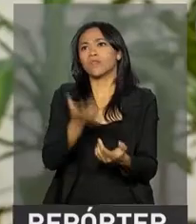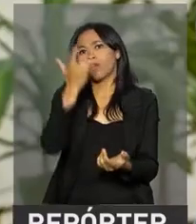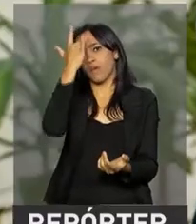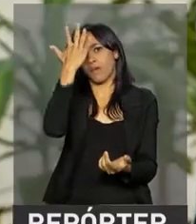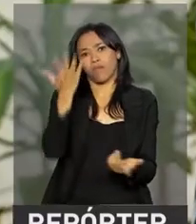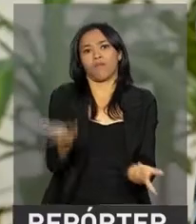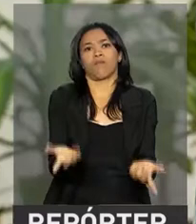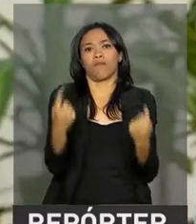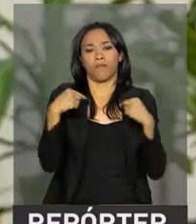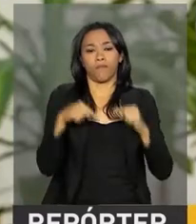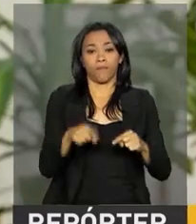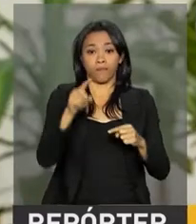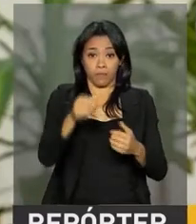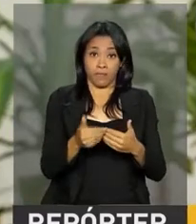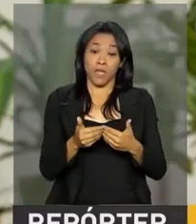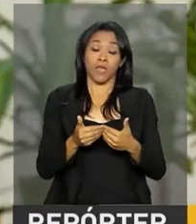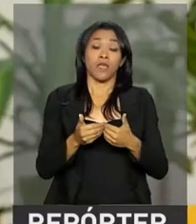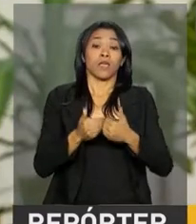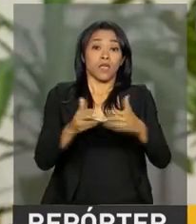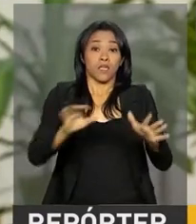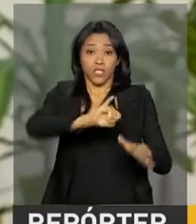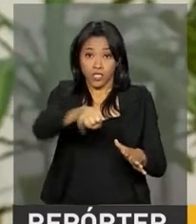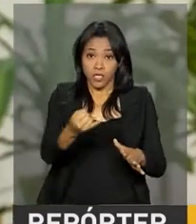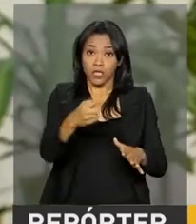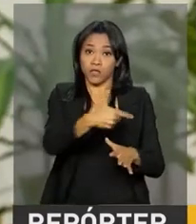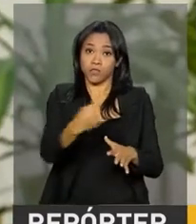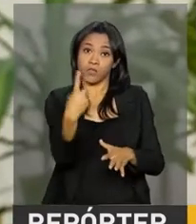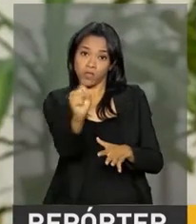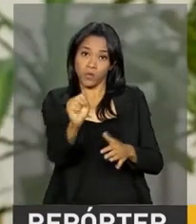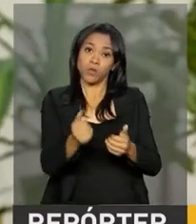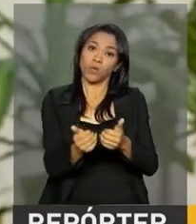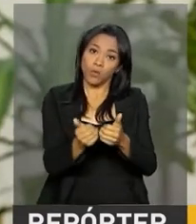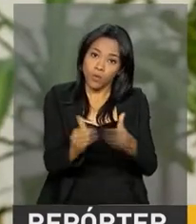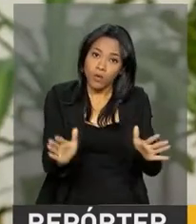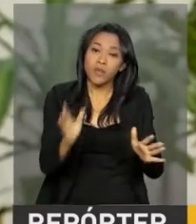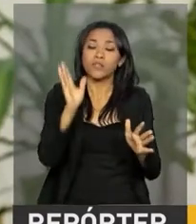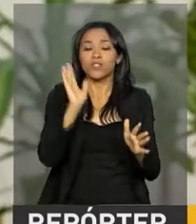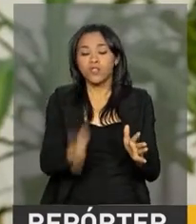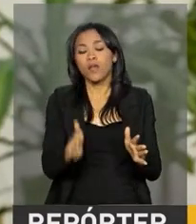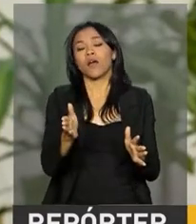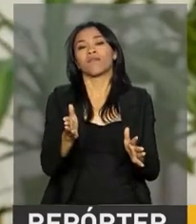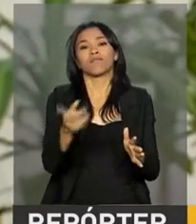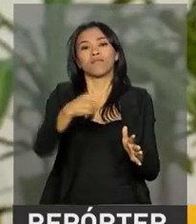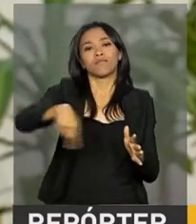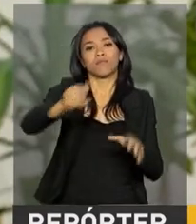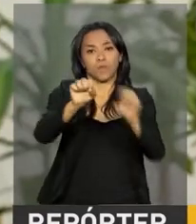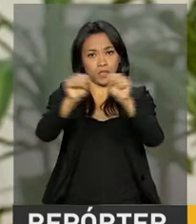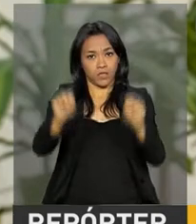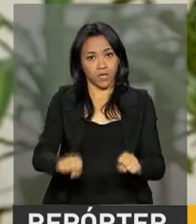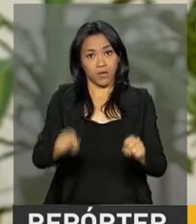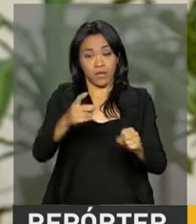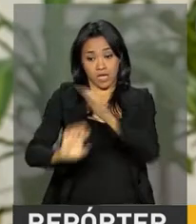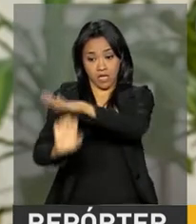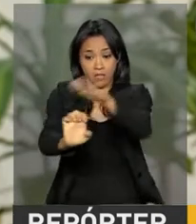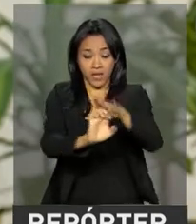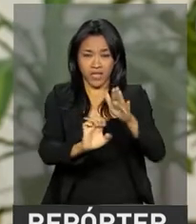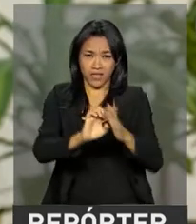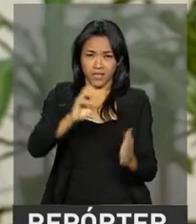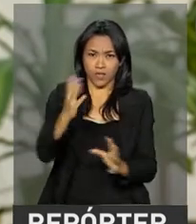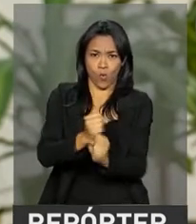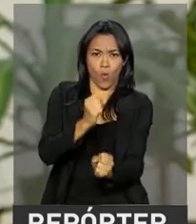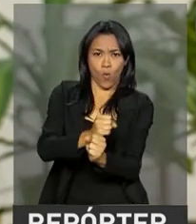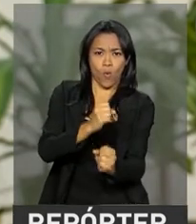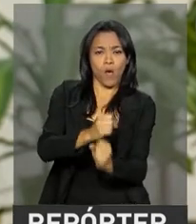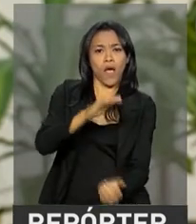a partir de janeiro de 2018 a utilização do e social será ampliada empresas com faturamento superior a 78